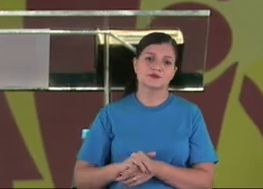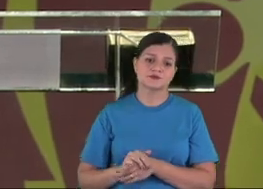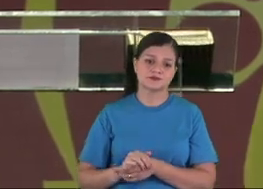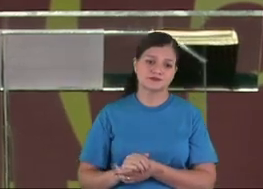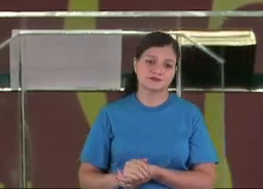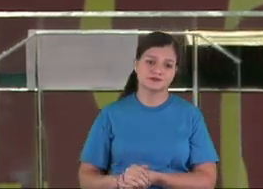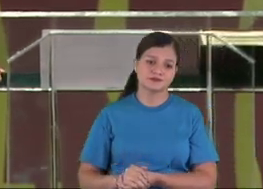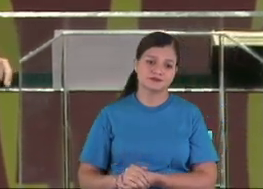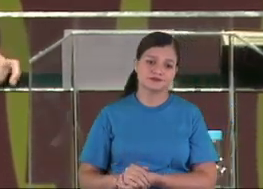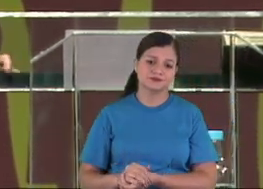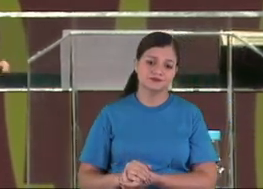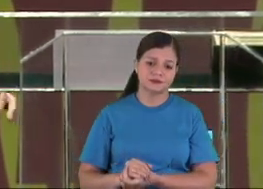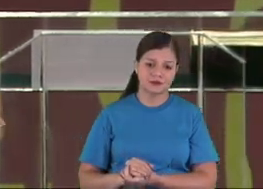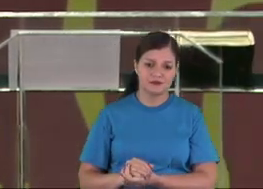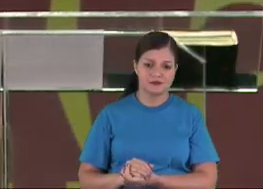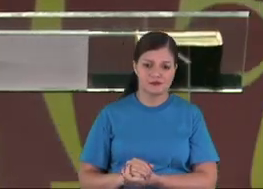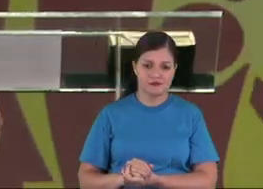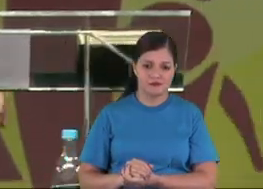Me fala alguma coisa.